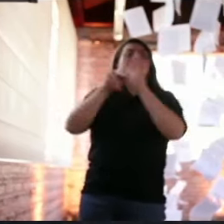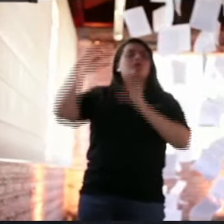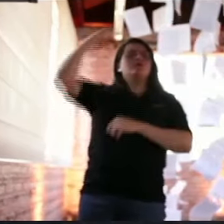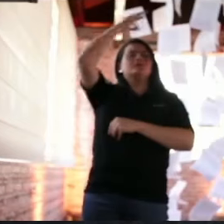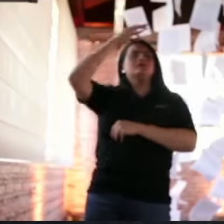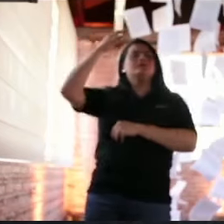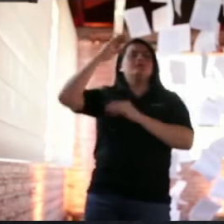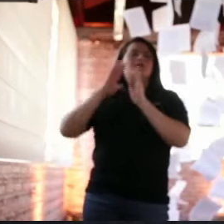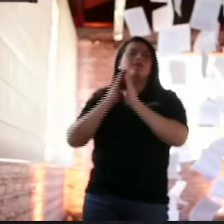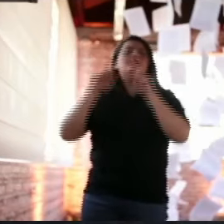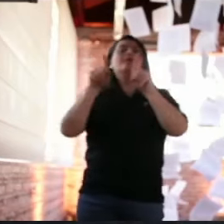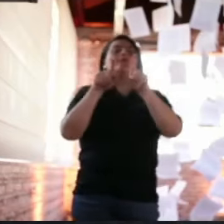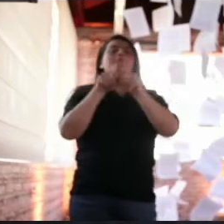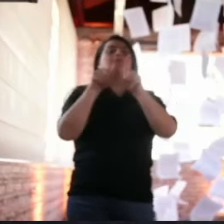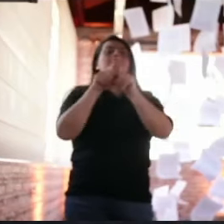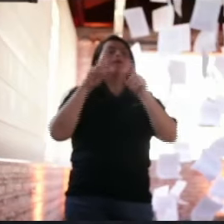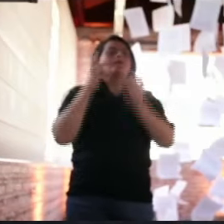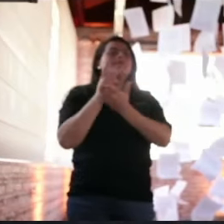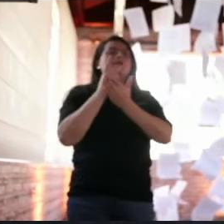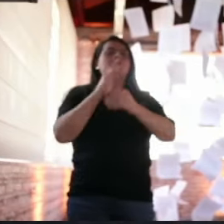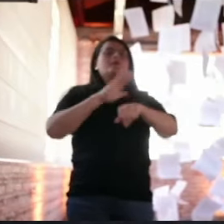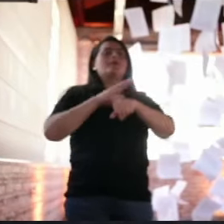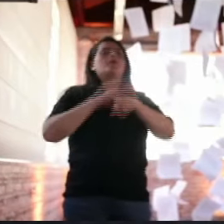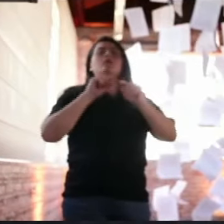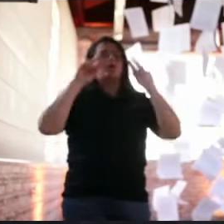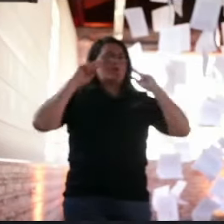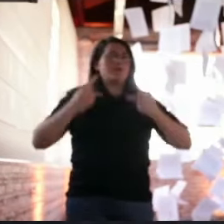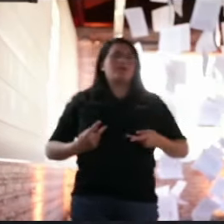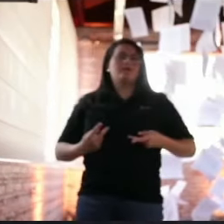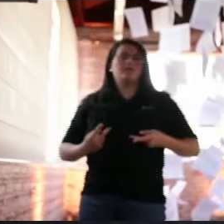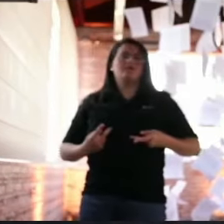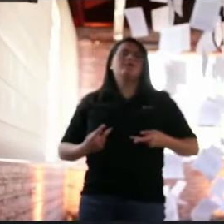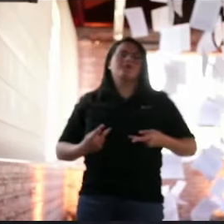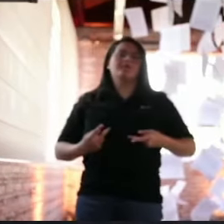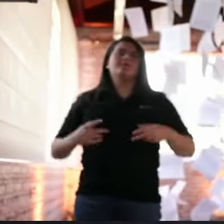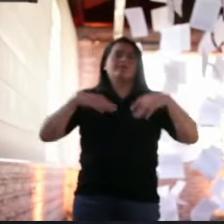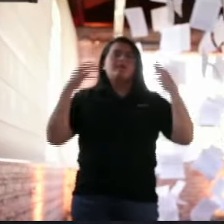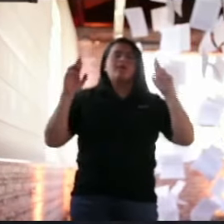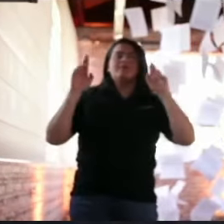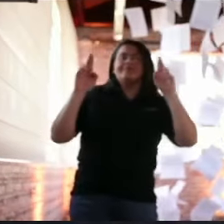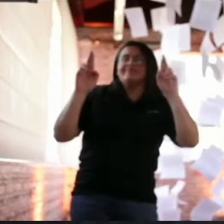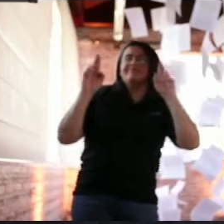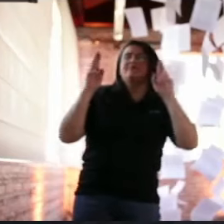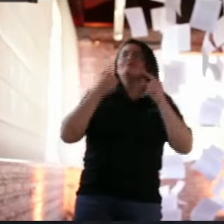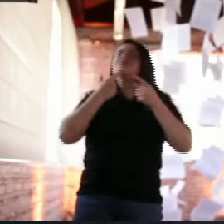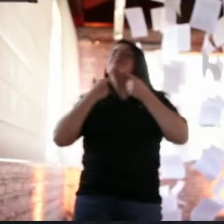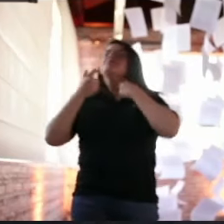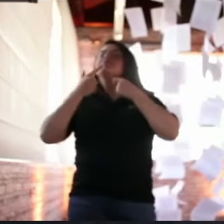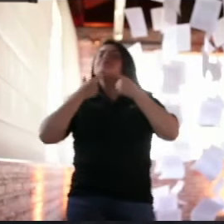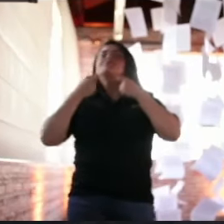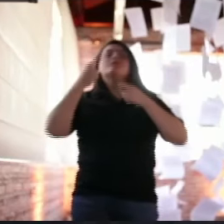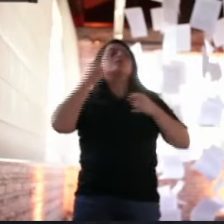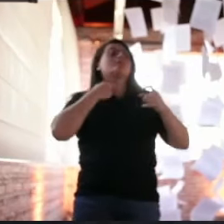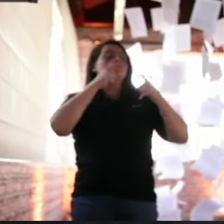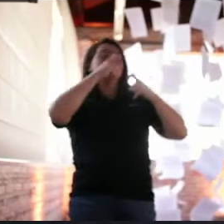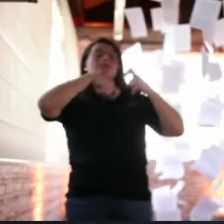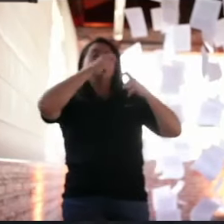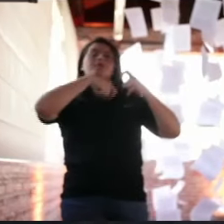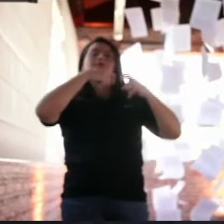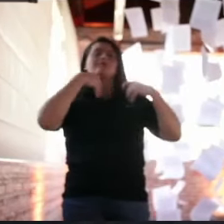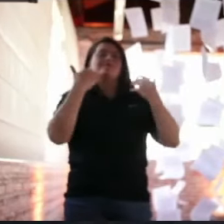e ao mesmo tempo sendo humana né e desejante e um ser sexual e enfim